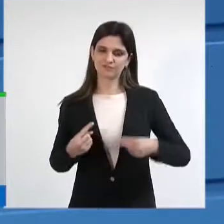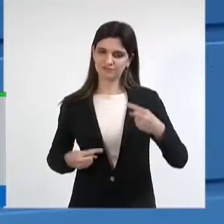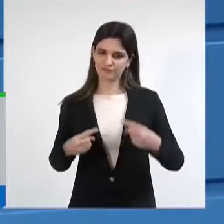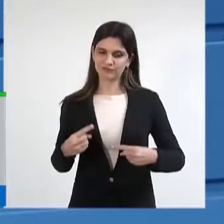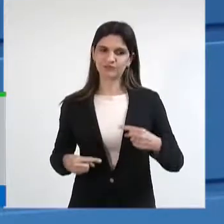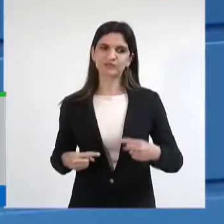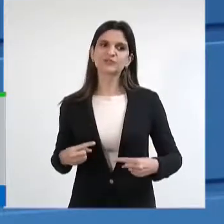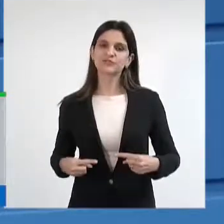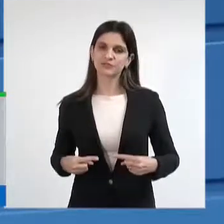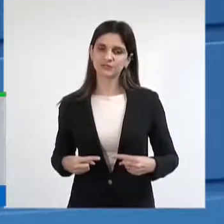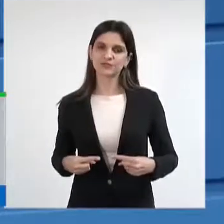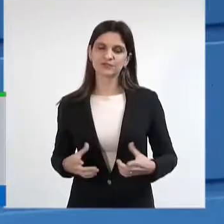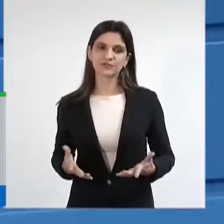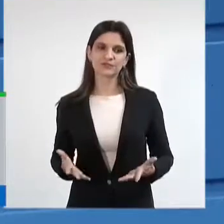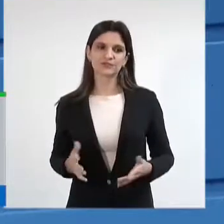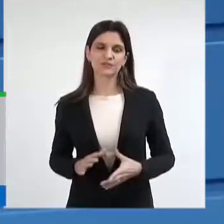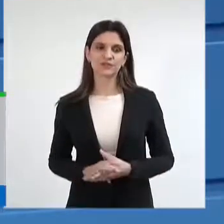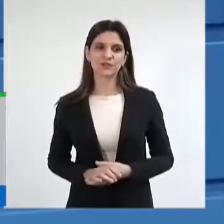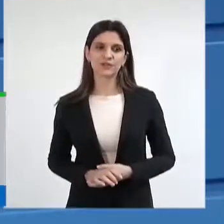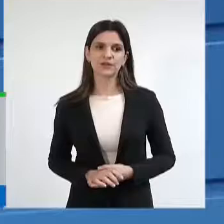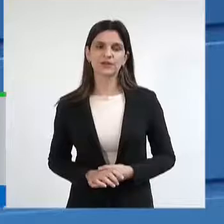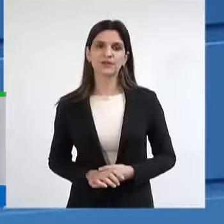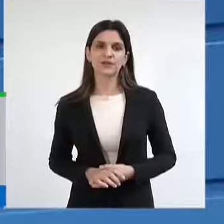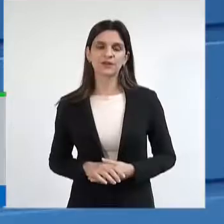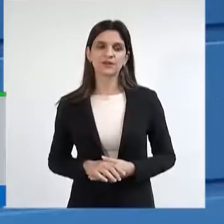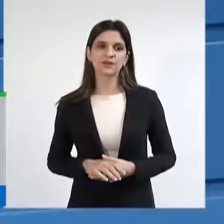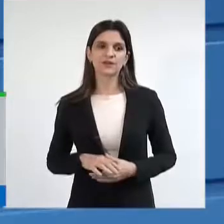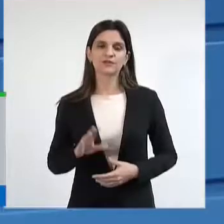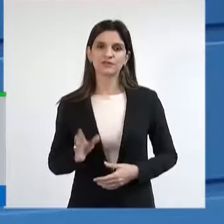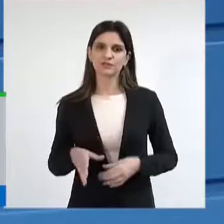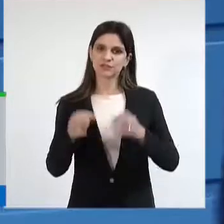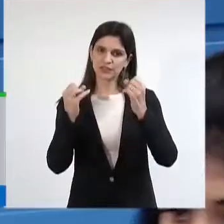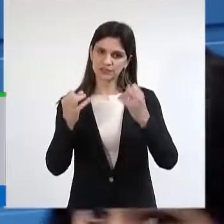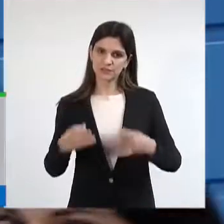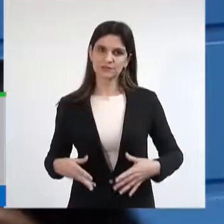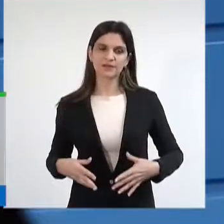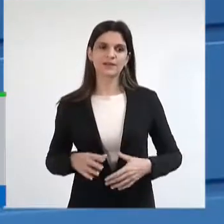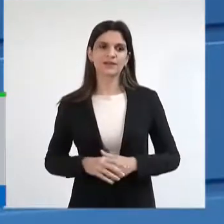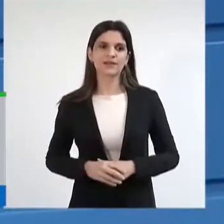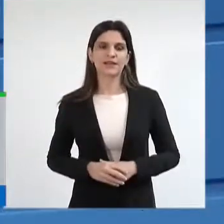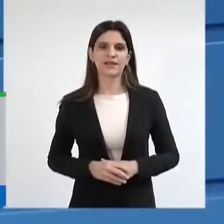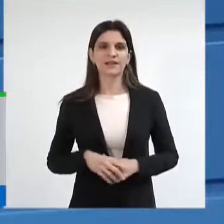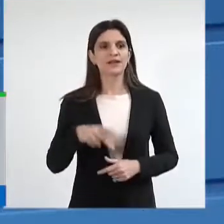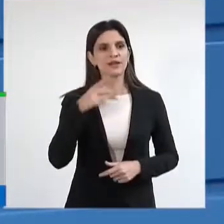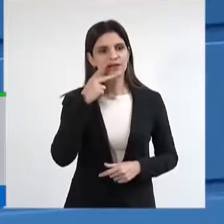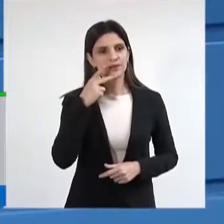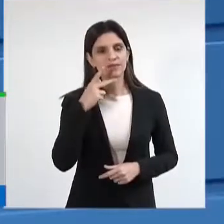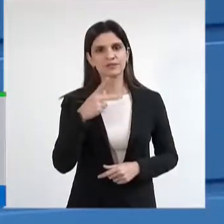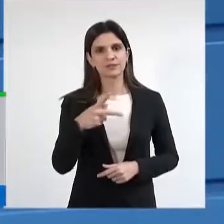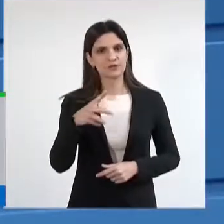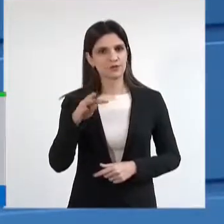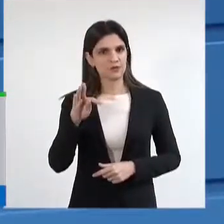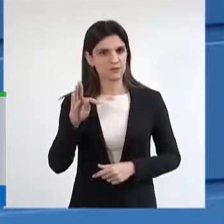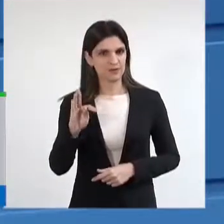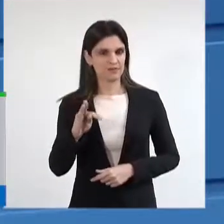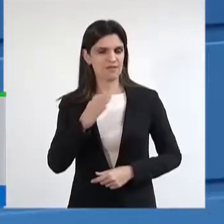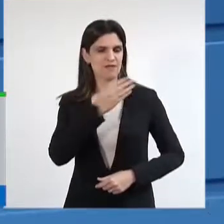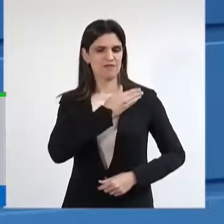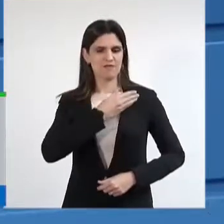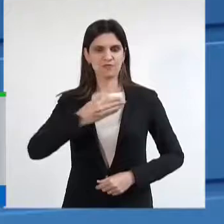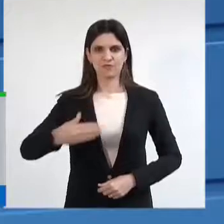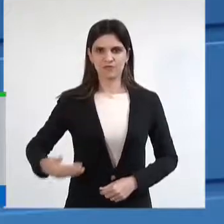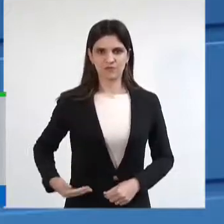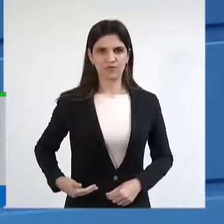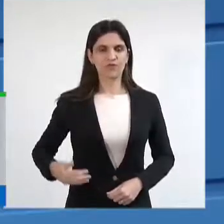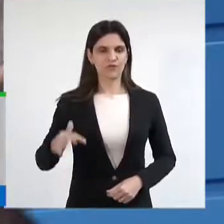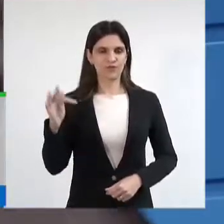que no governo do partido de Vossa Excelência foram feitos diversos cortes na educação de bilhões